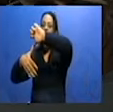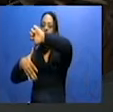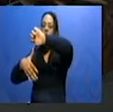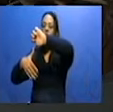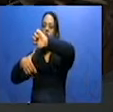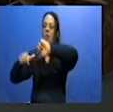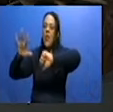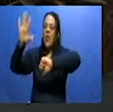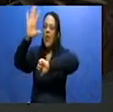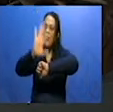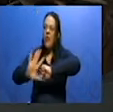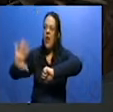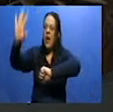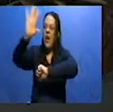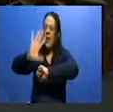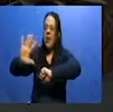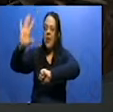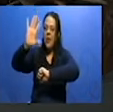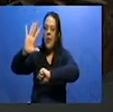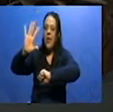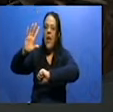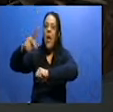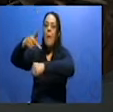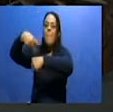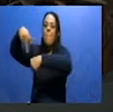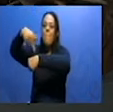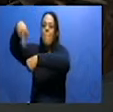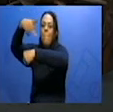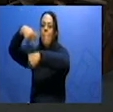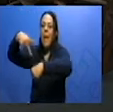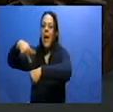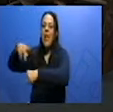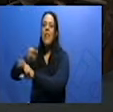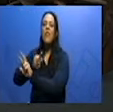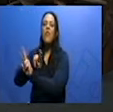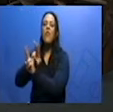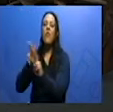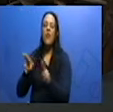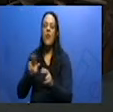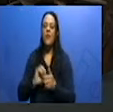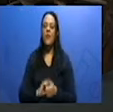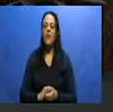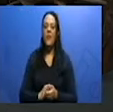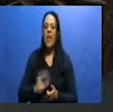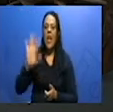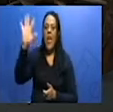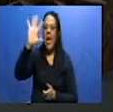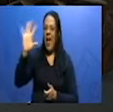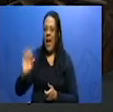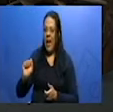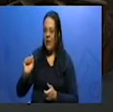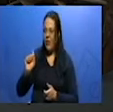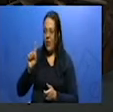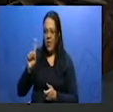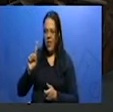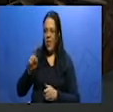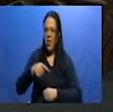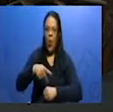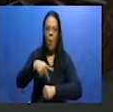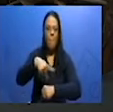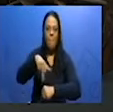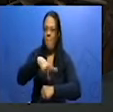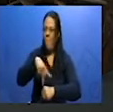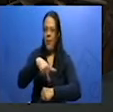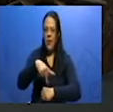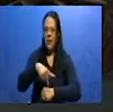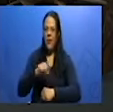vários países. Certo? Então, o que é para repetir? Que a África não é um país.